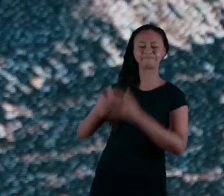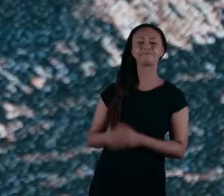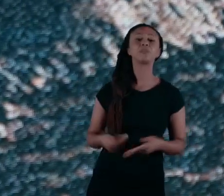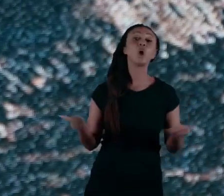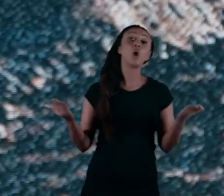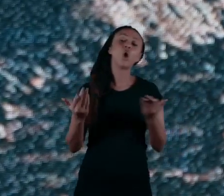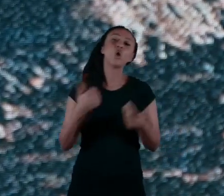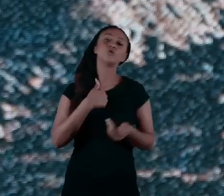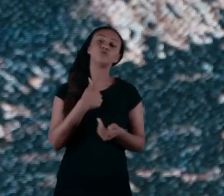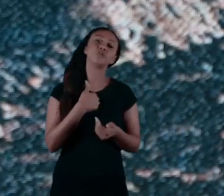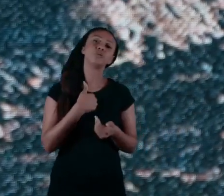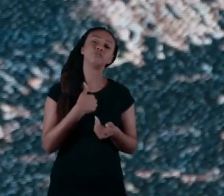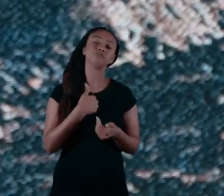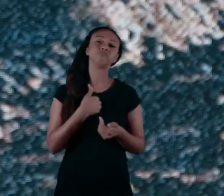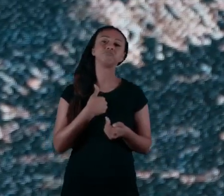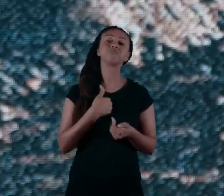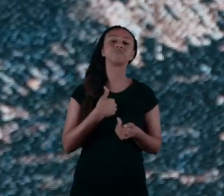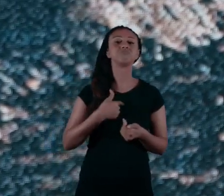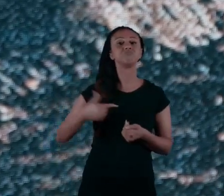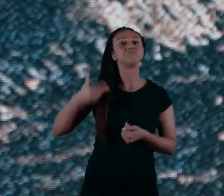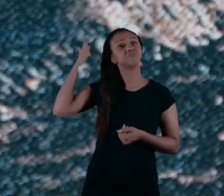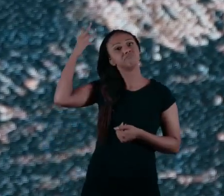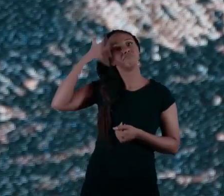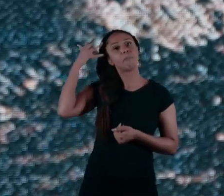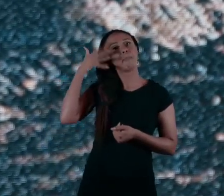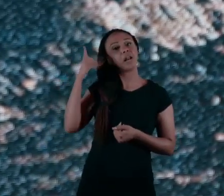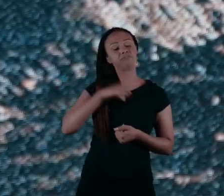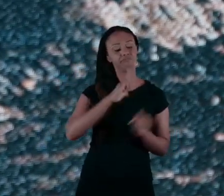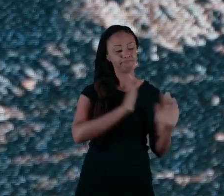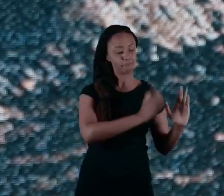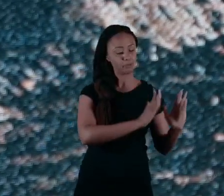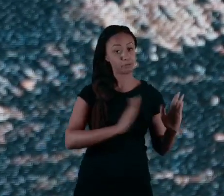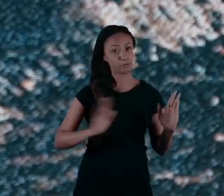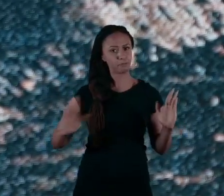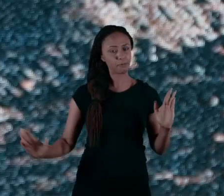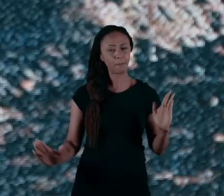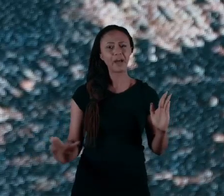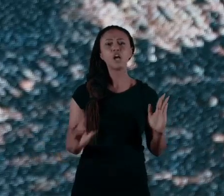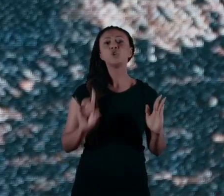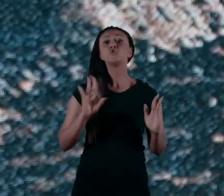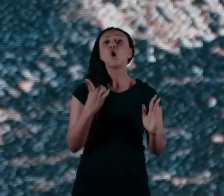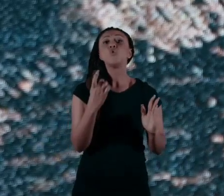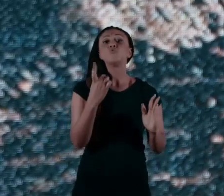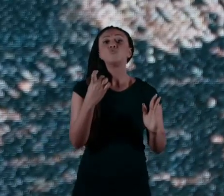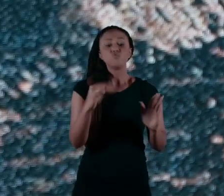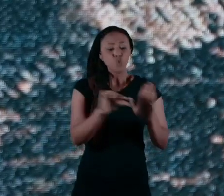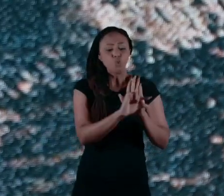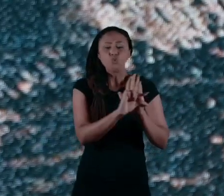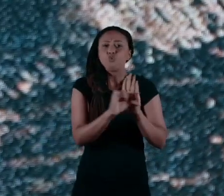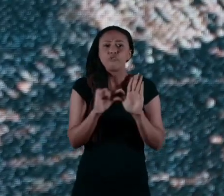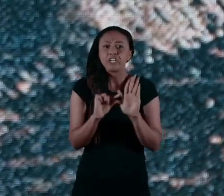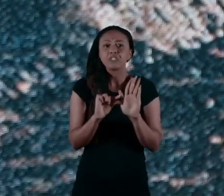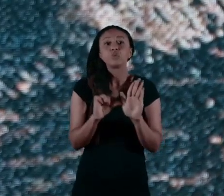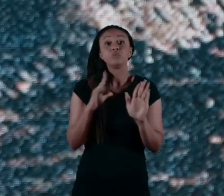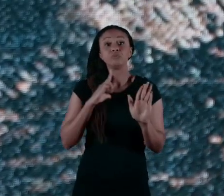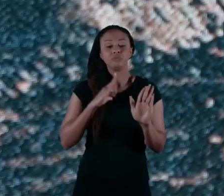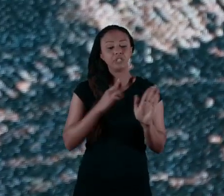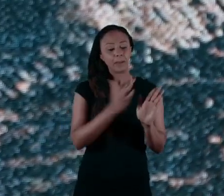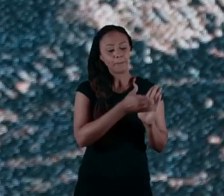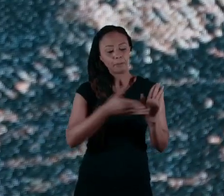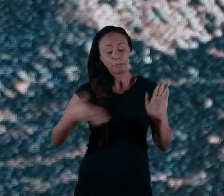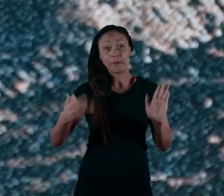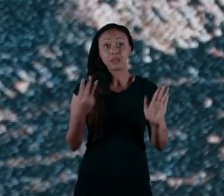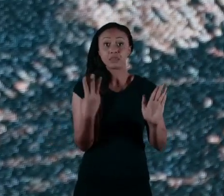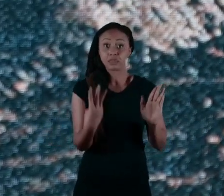Queridos, hoje eu estou começando uma série em cima de um versículo. Serão três pregações